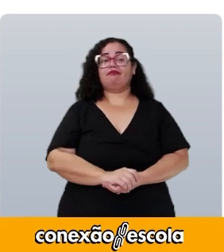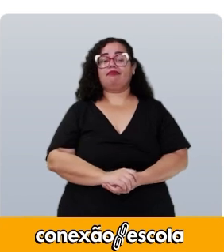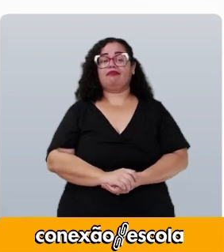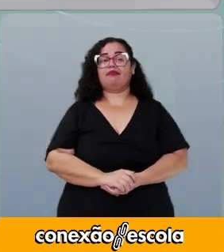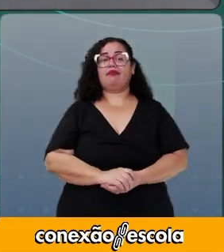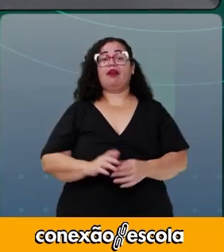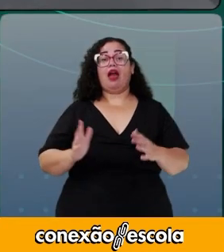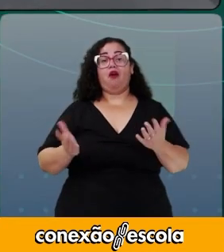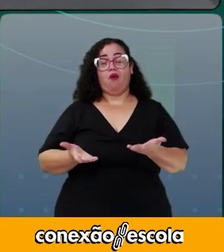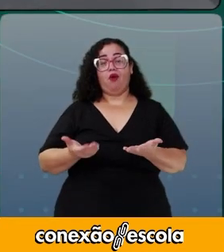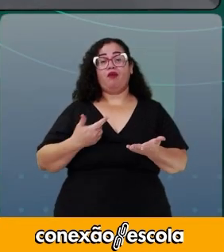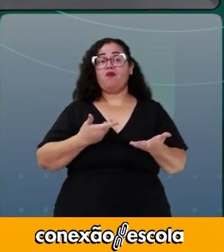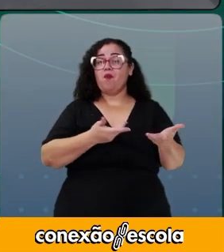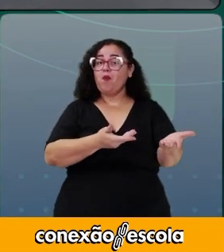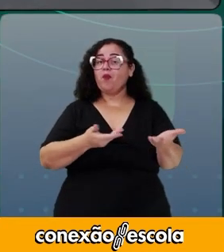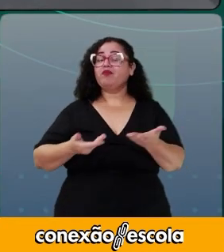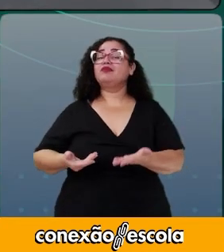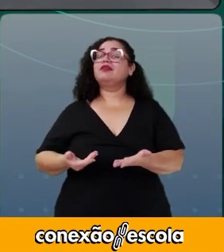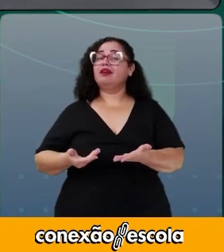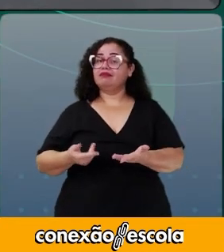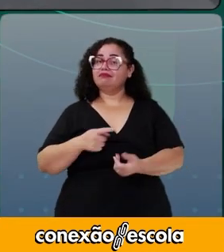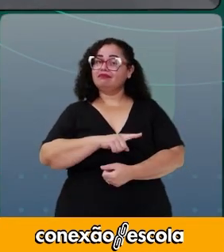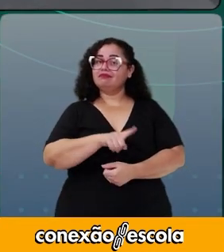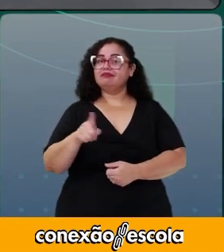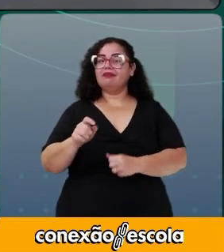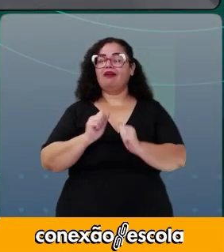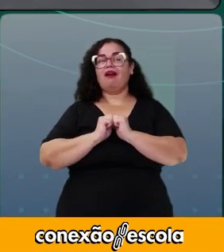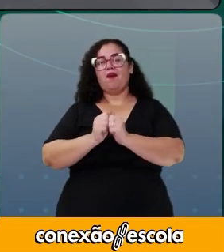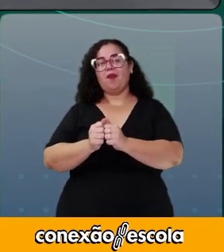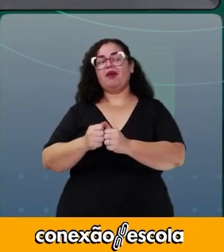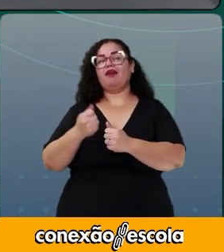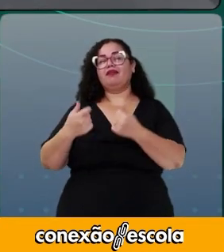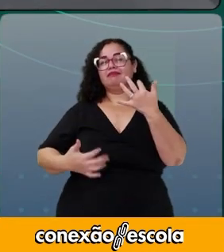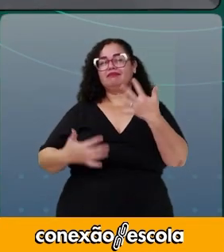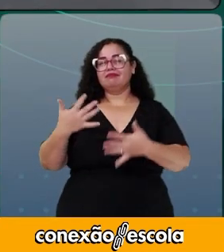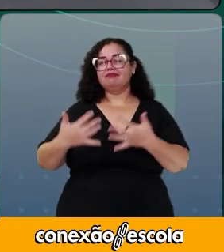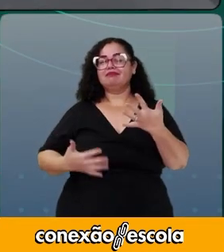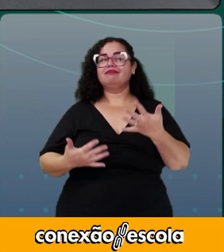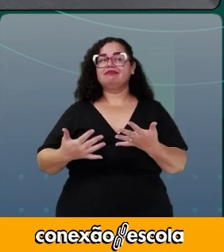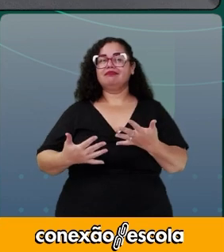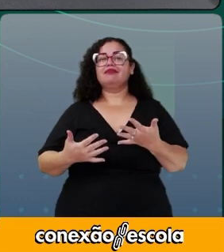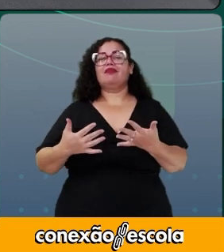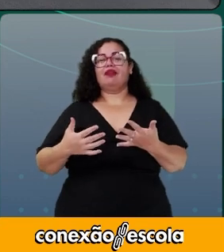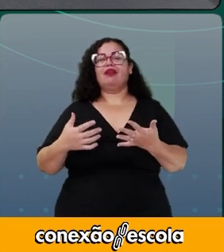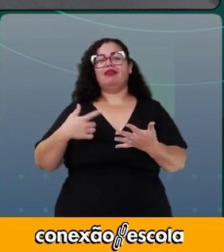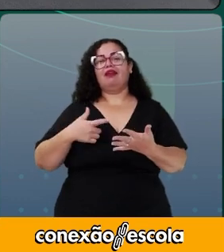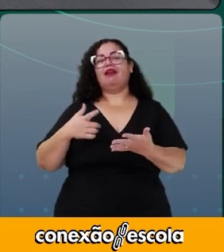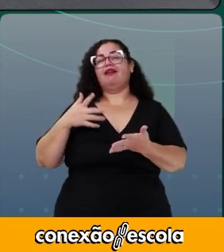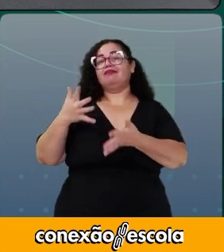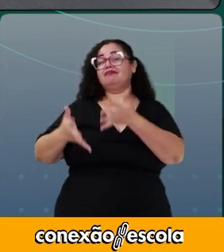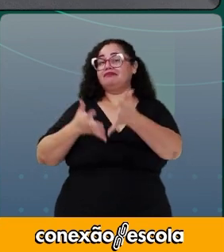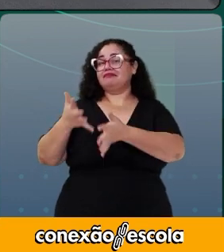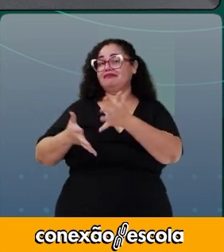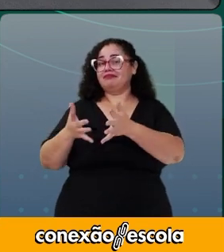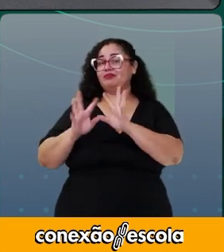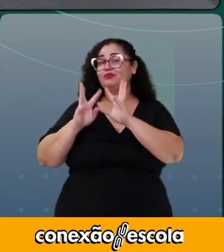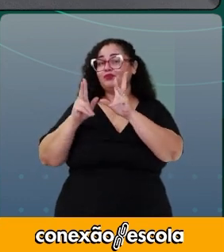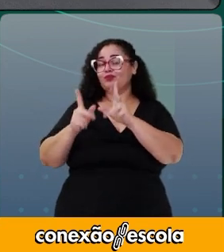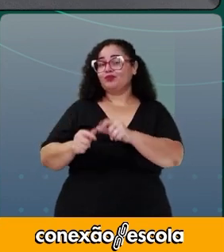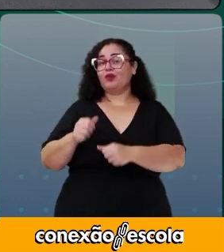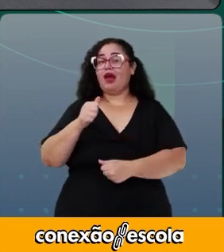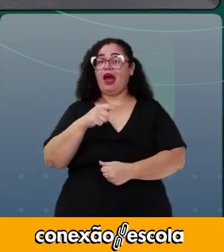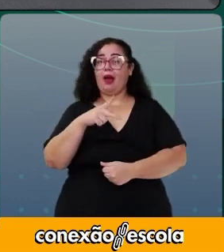agora eu vou te convidar a acompanhar com a interpretação em libras de